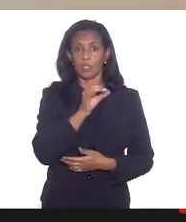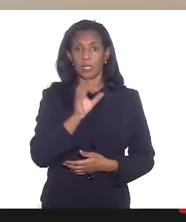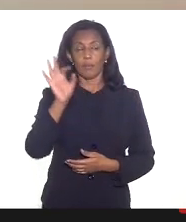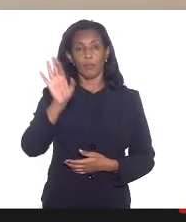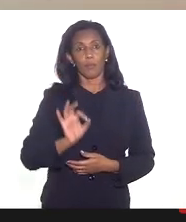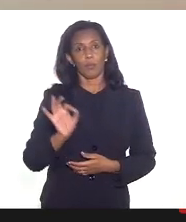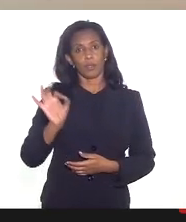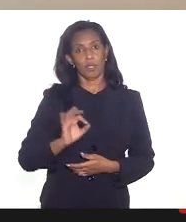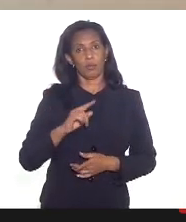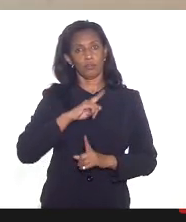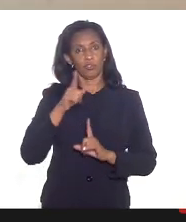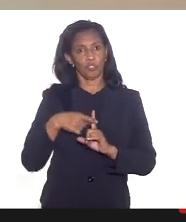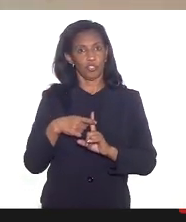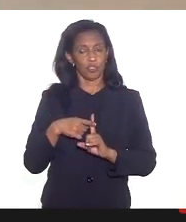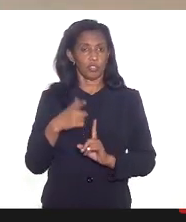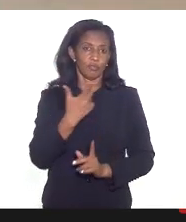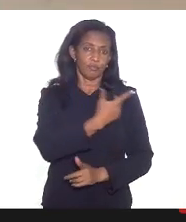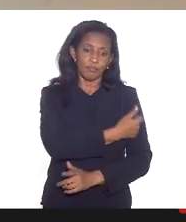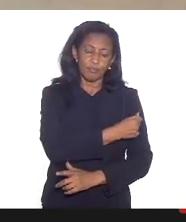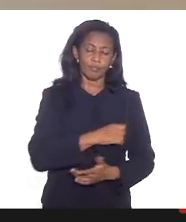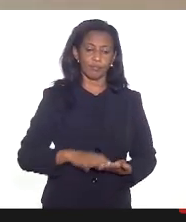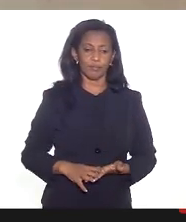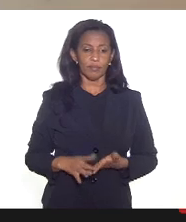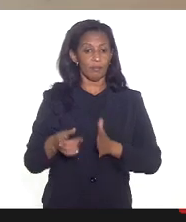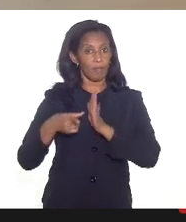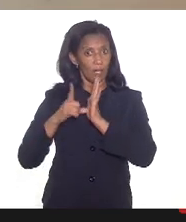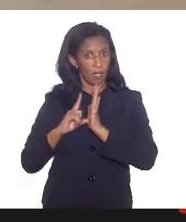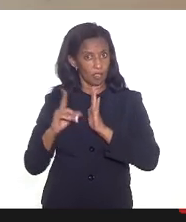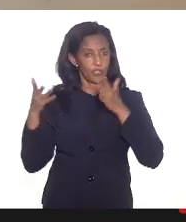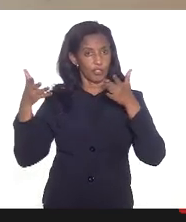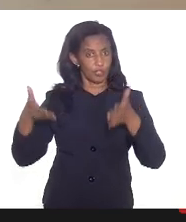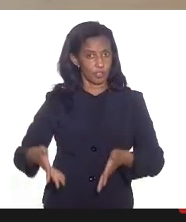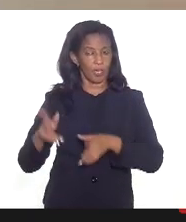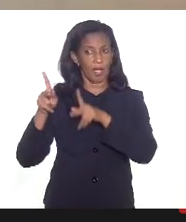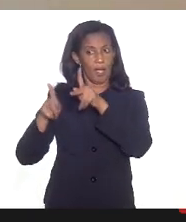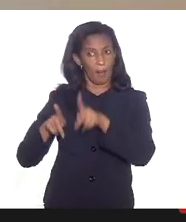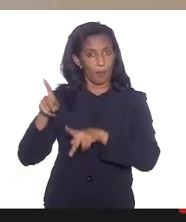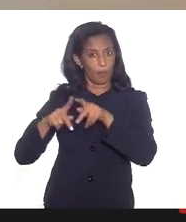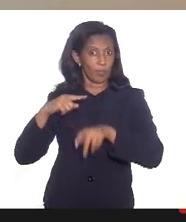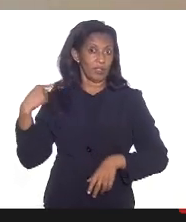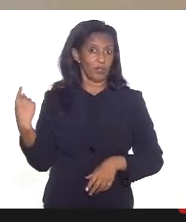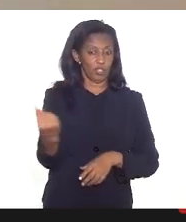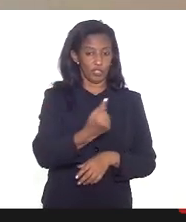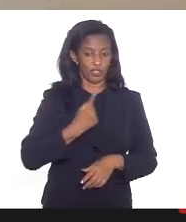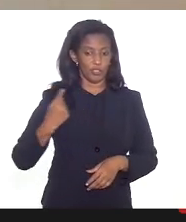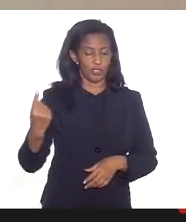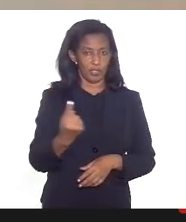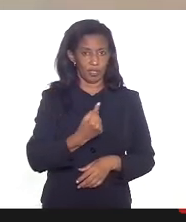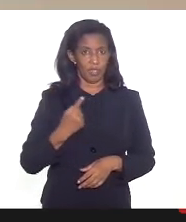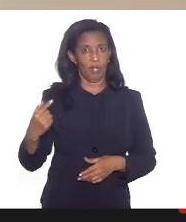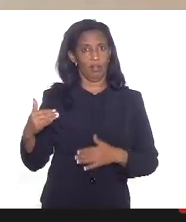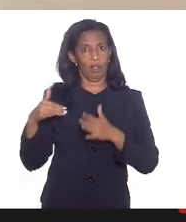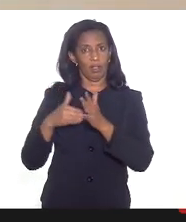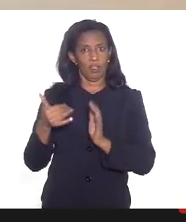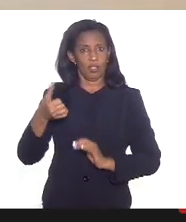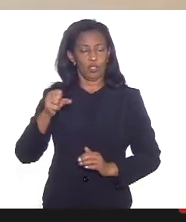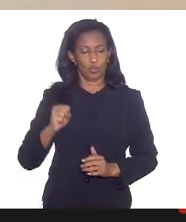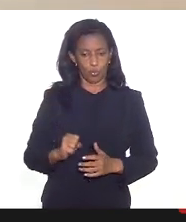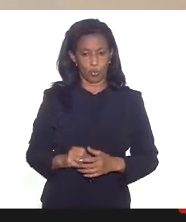cento de gestante vacinadas antes de chegar à população geral aos 18 horas